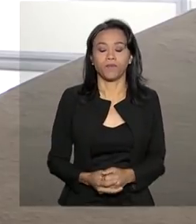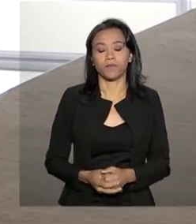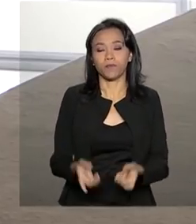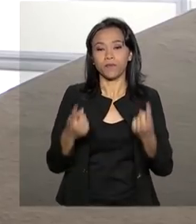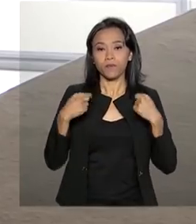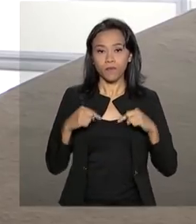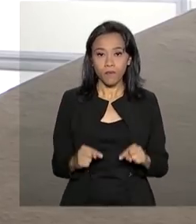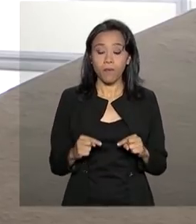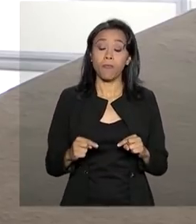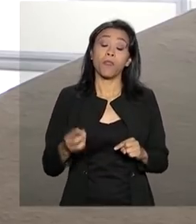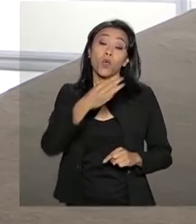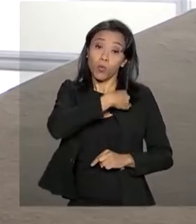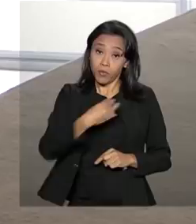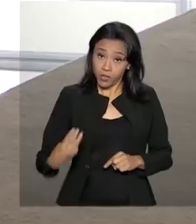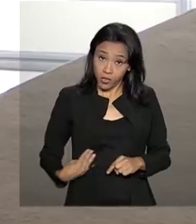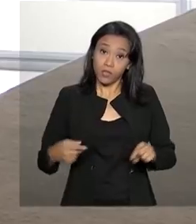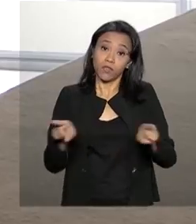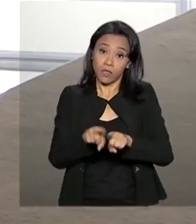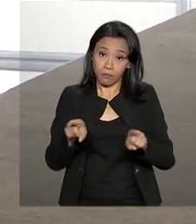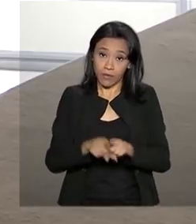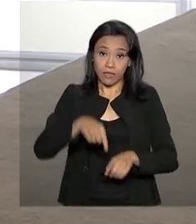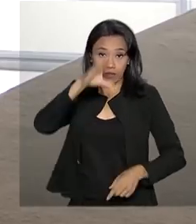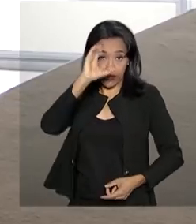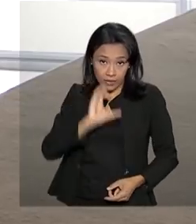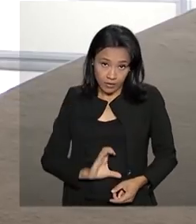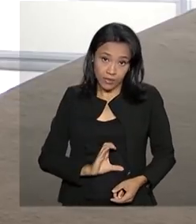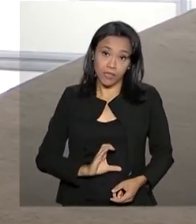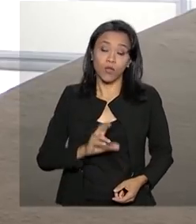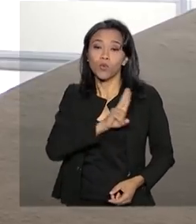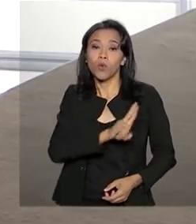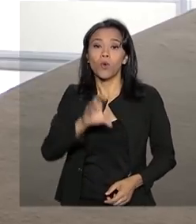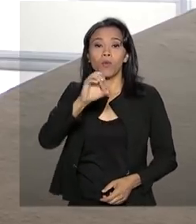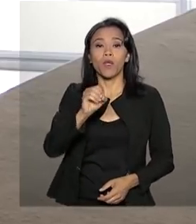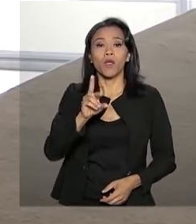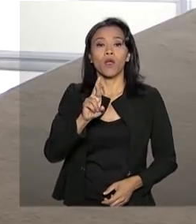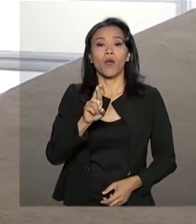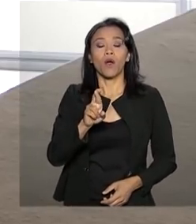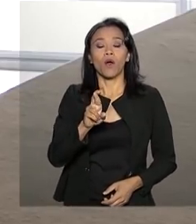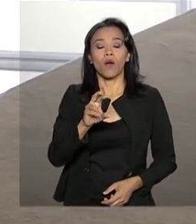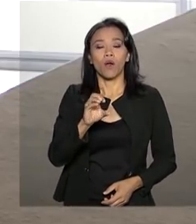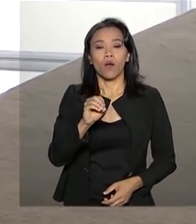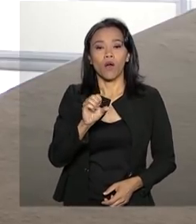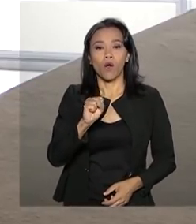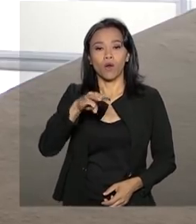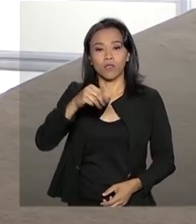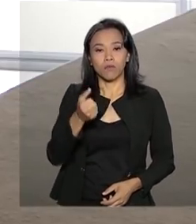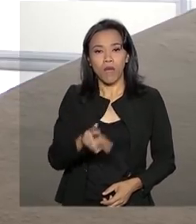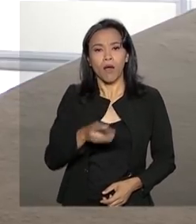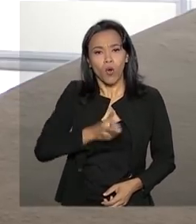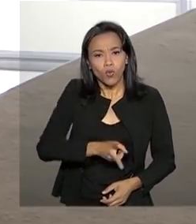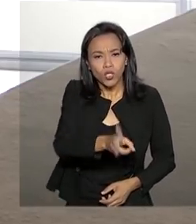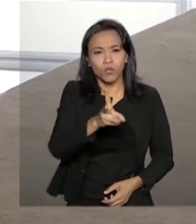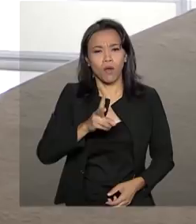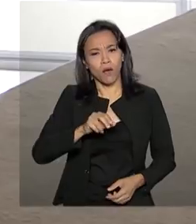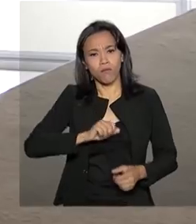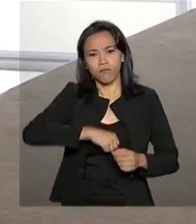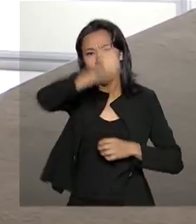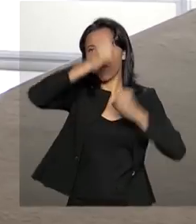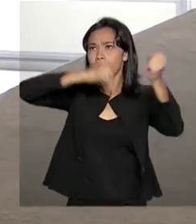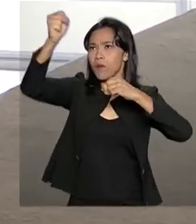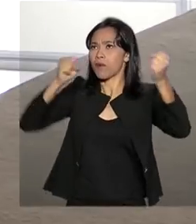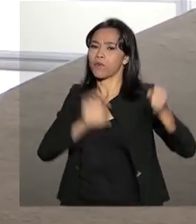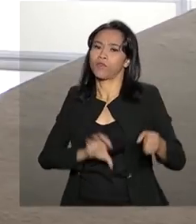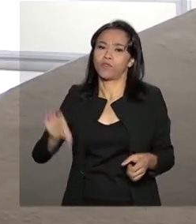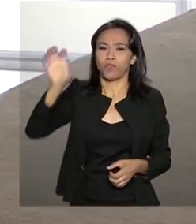O ministro da Cidadania, Osmar Terra, falou sobre a continuidade da interiorização desses venezuelanos. Vamos